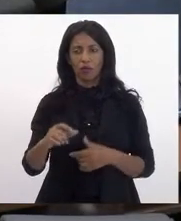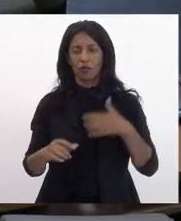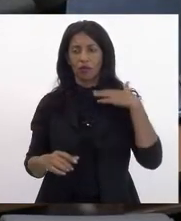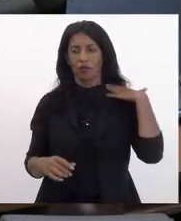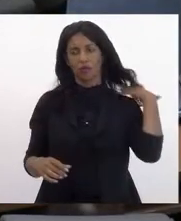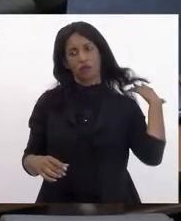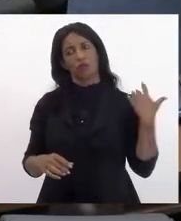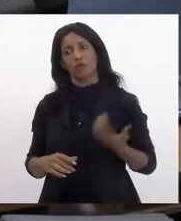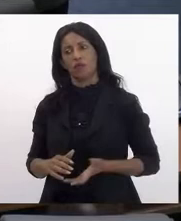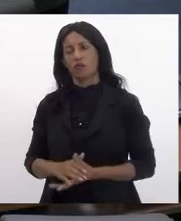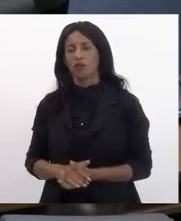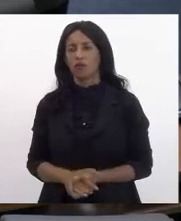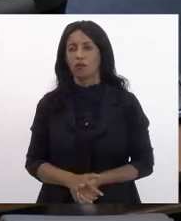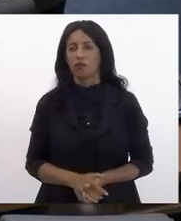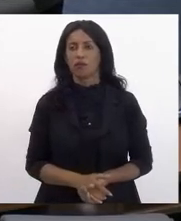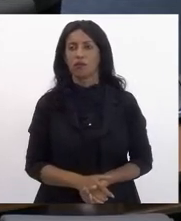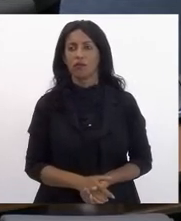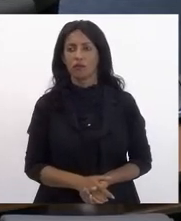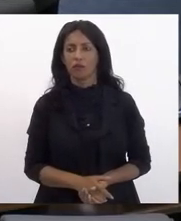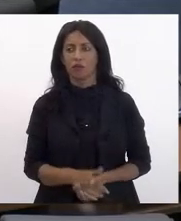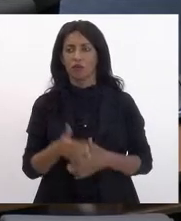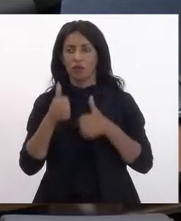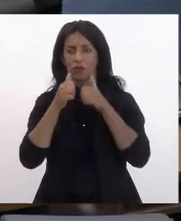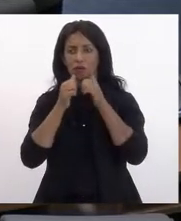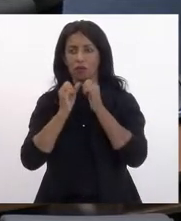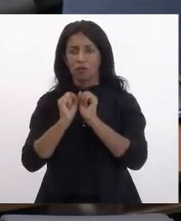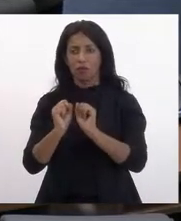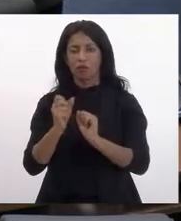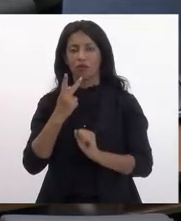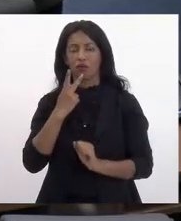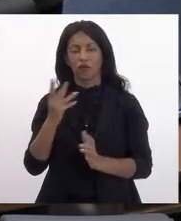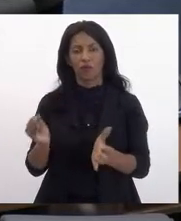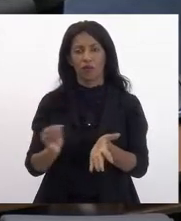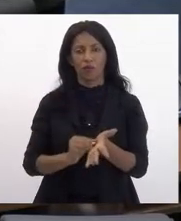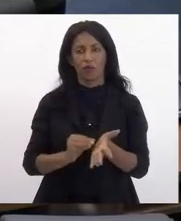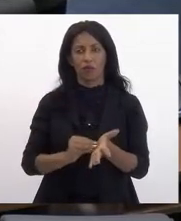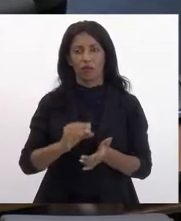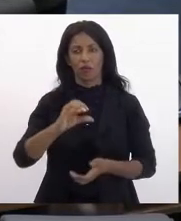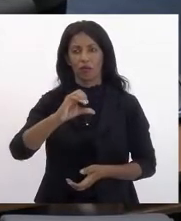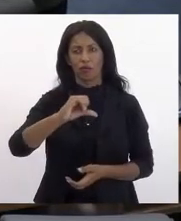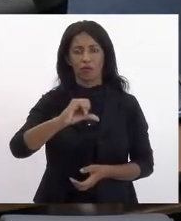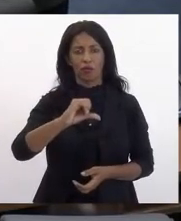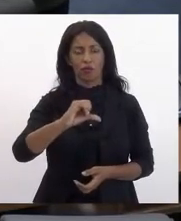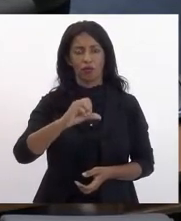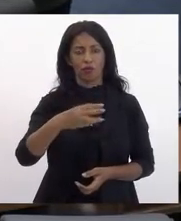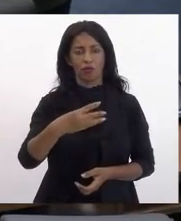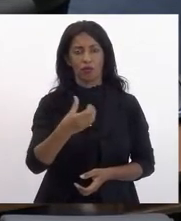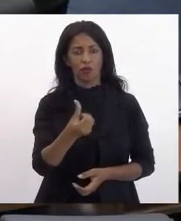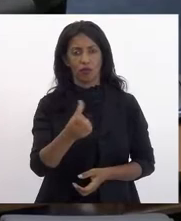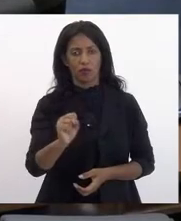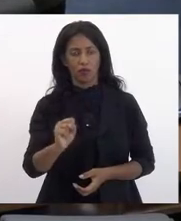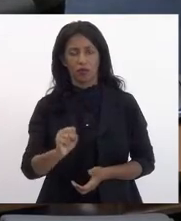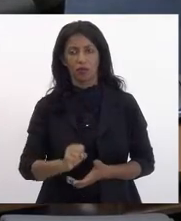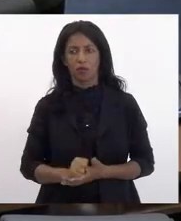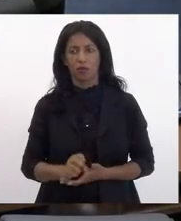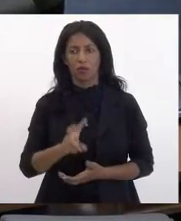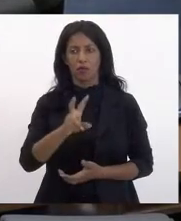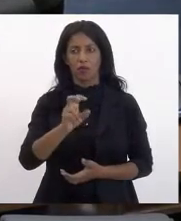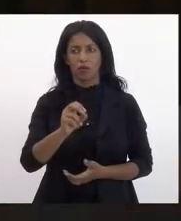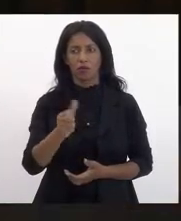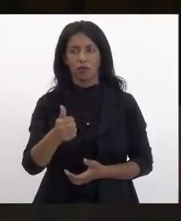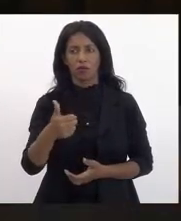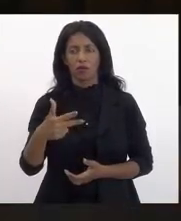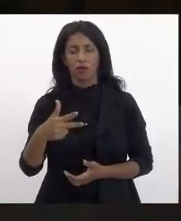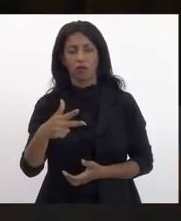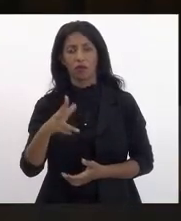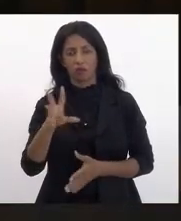bancada. Ah, tá. A assessoria sinalizou que faltavam esses 2, 9368 e o 5013. Já